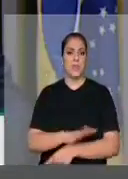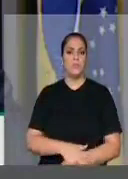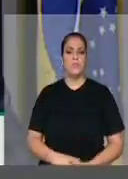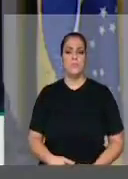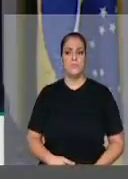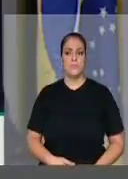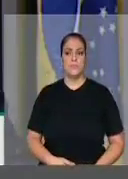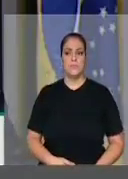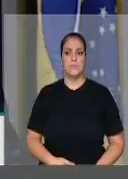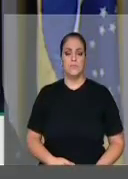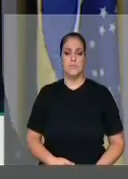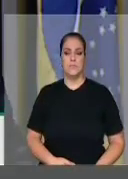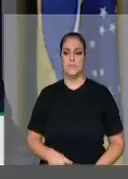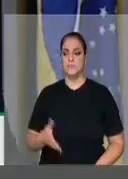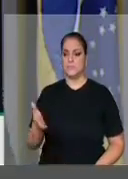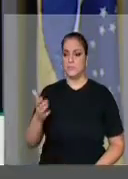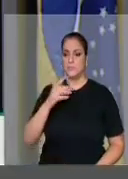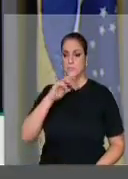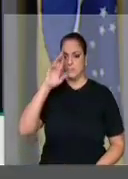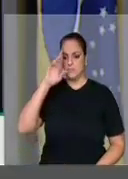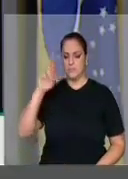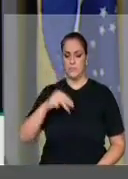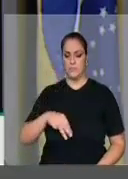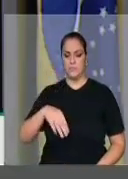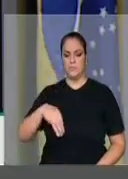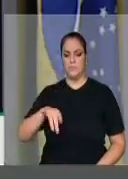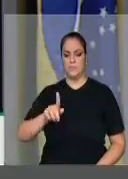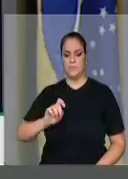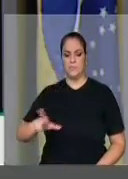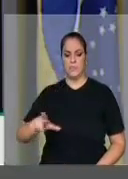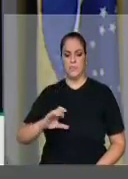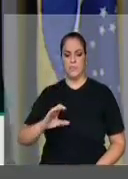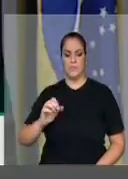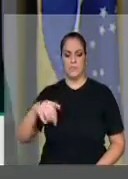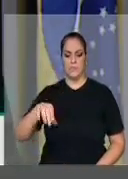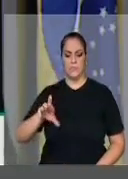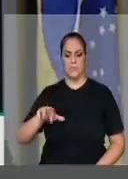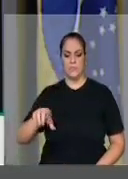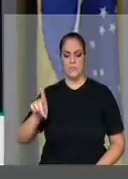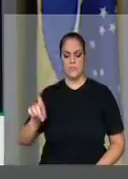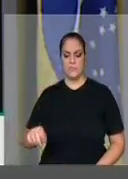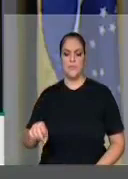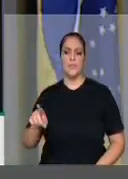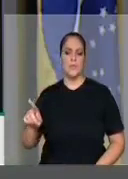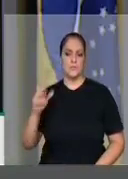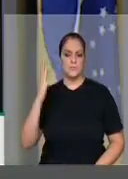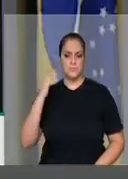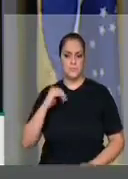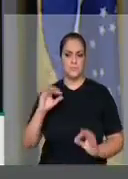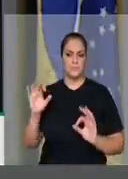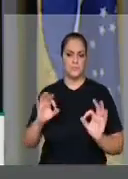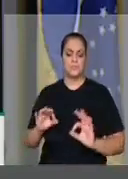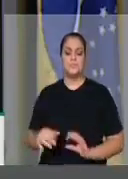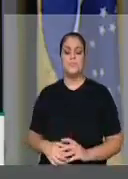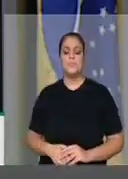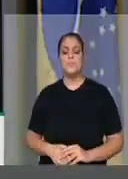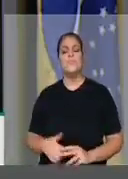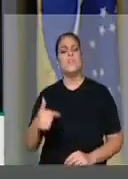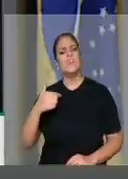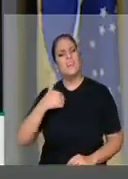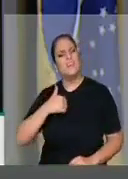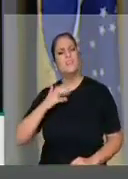Dr. Miguel Borabi, que fez essa concepção de cobrança. Eu vinha há muito tempo